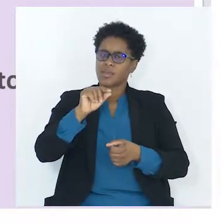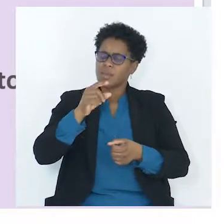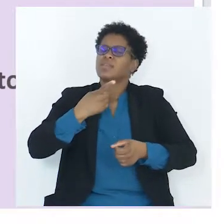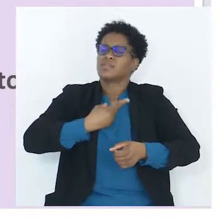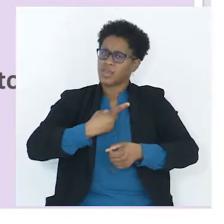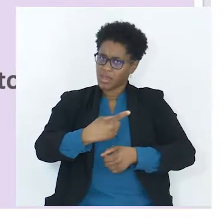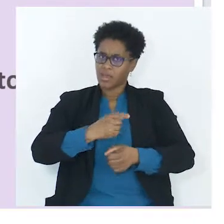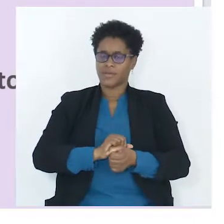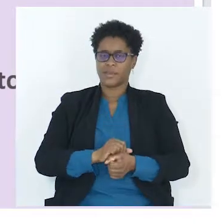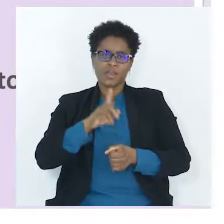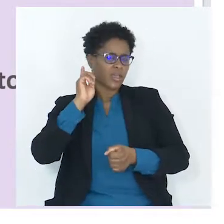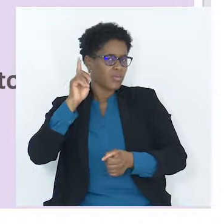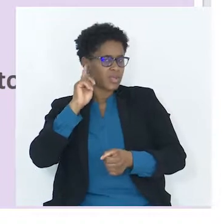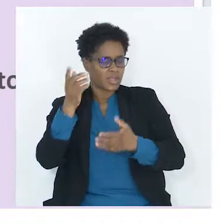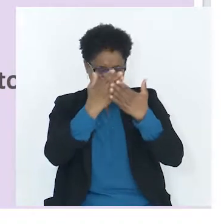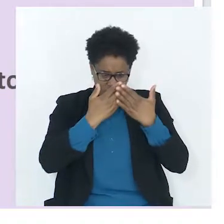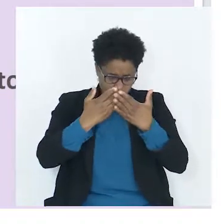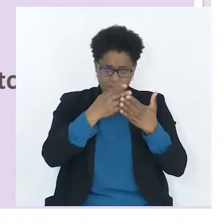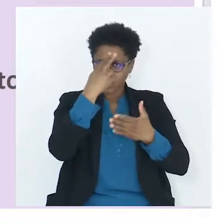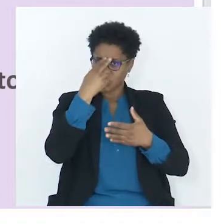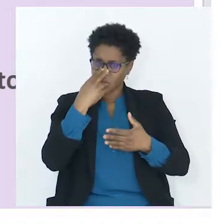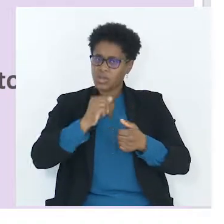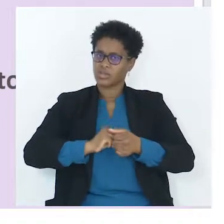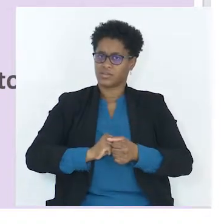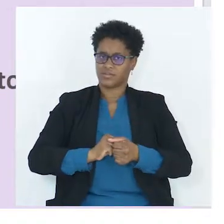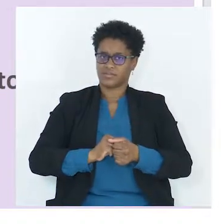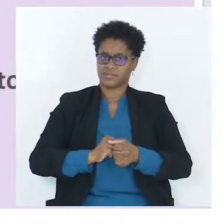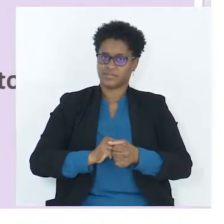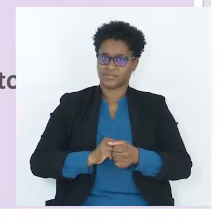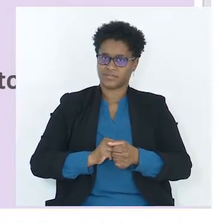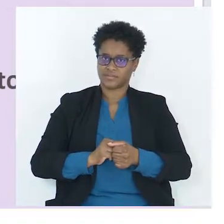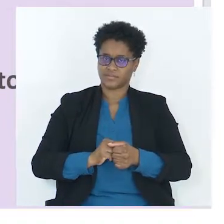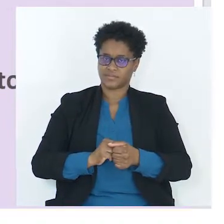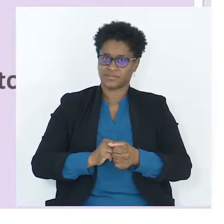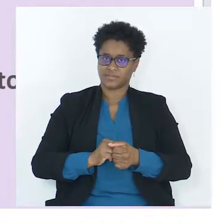Tanto será que é importante estudar a história.